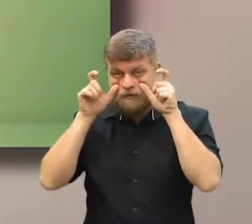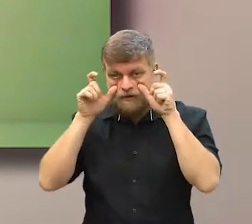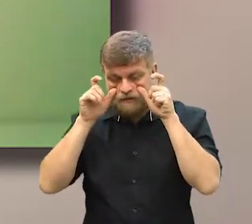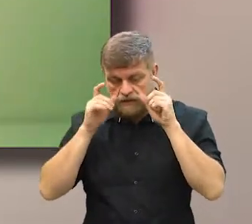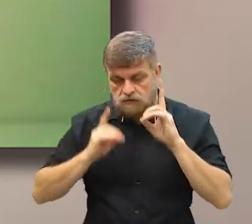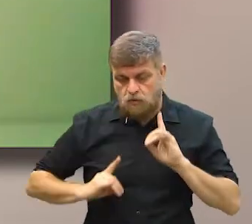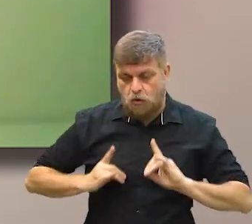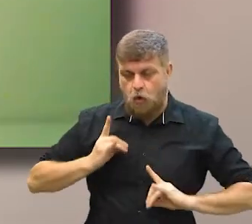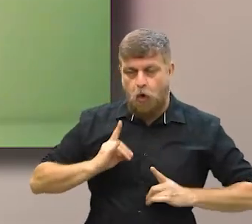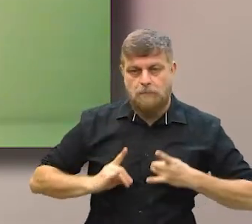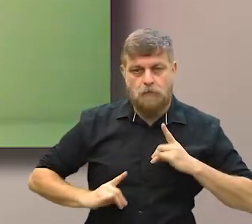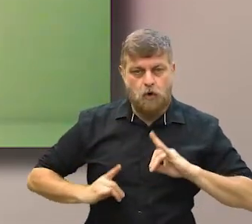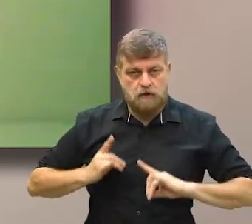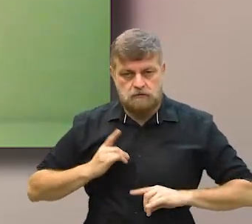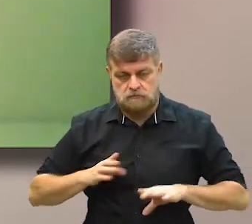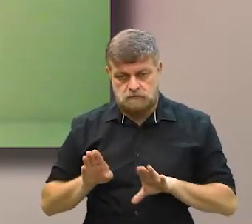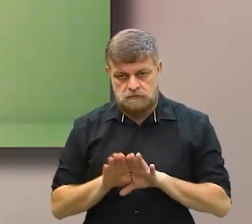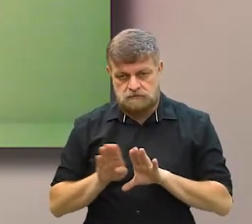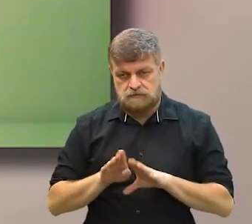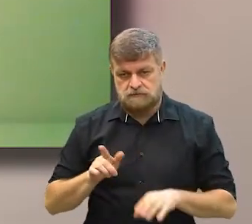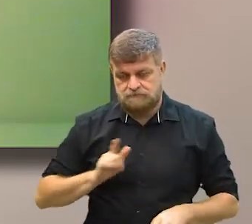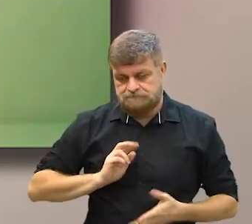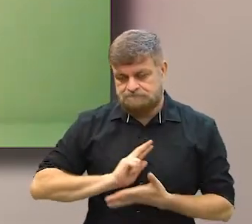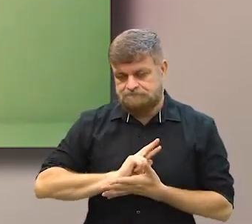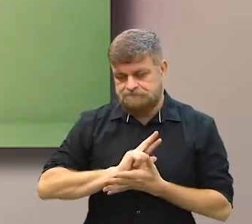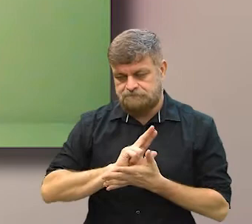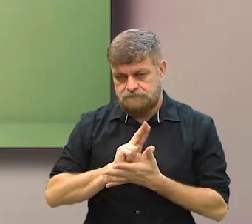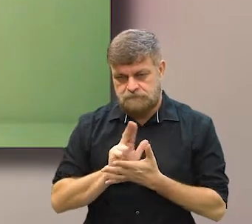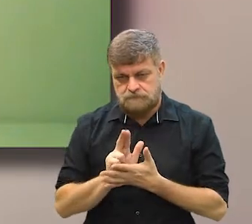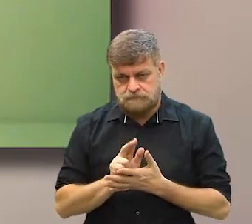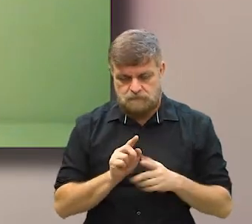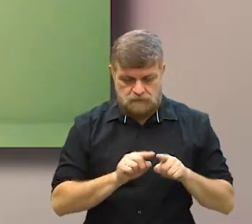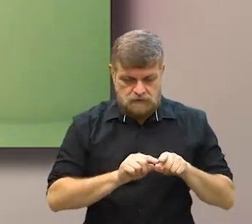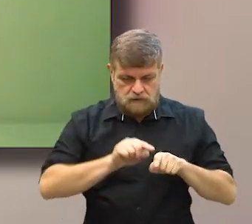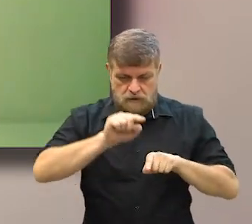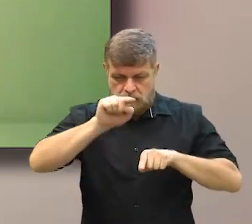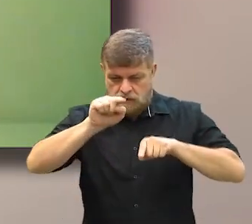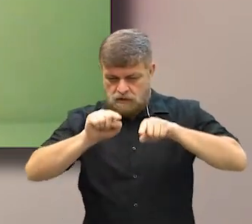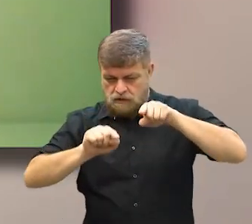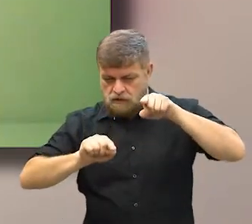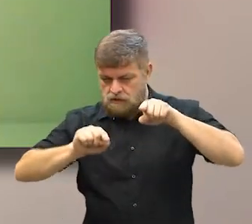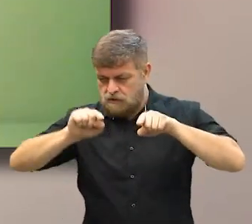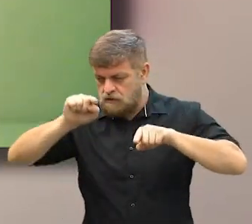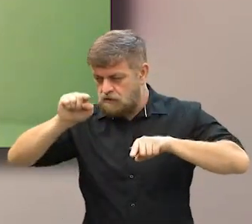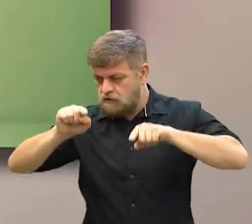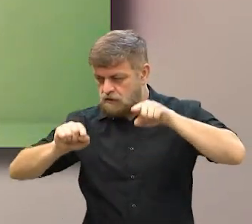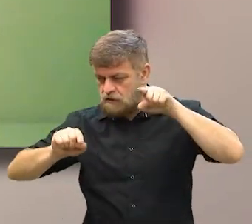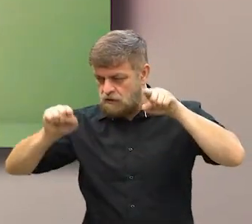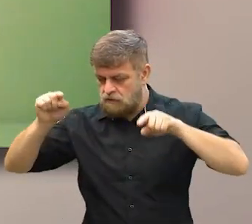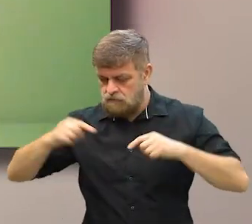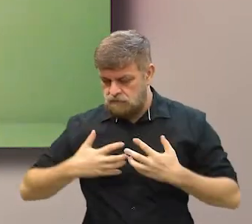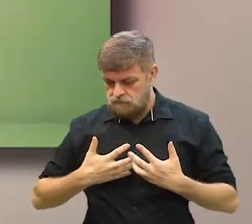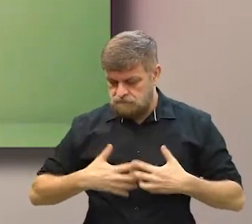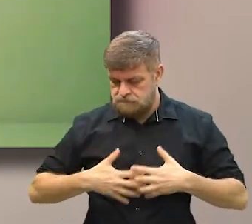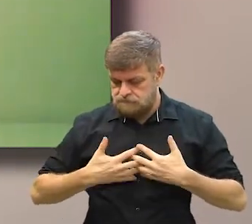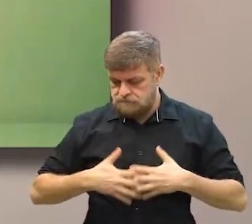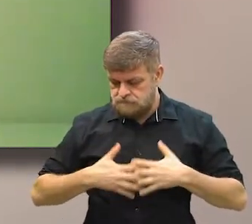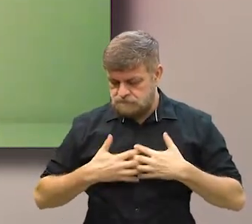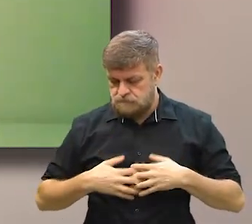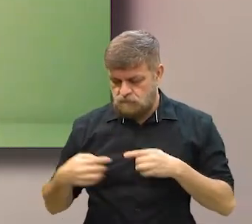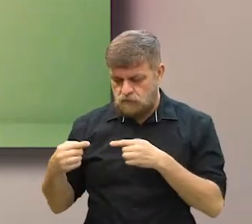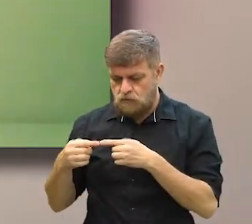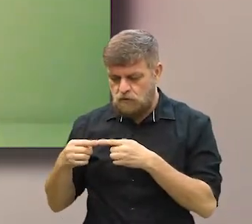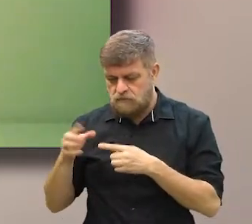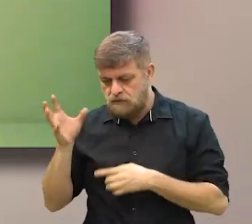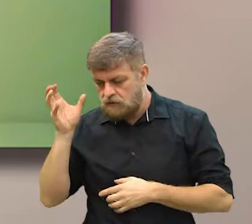acordado. Então, diversas curvas hormonais, metabólicas, se